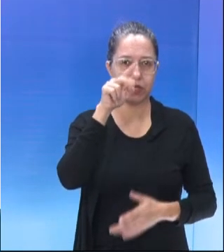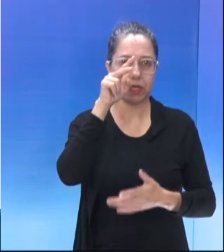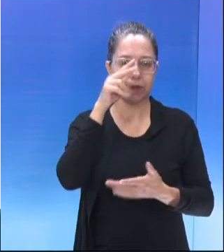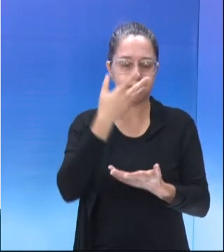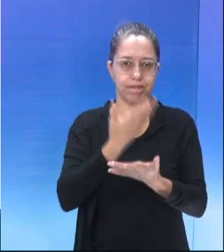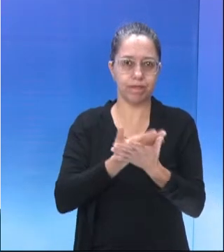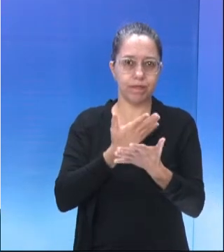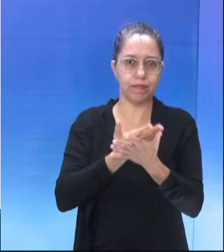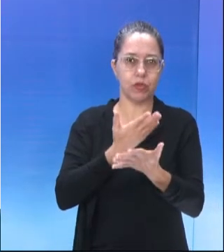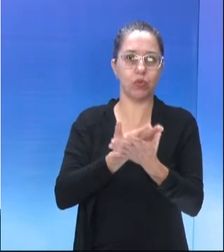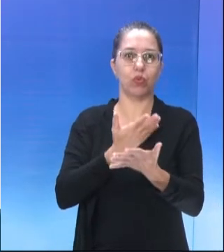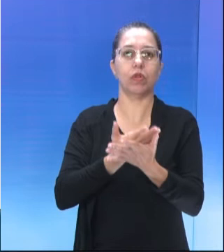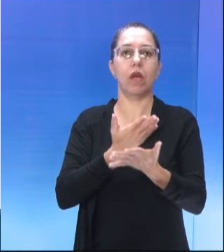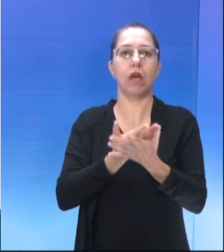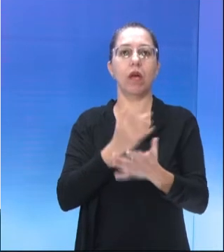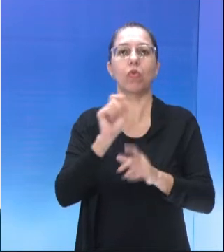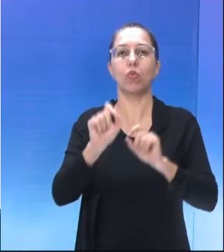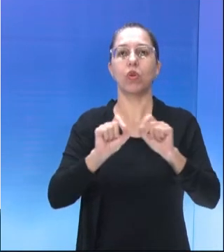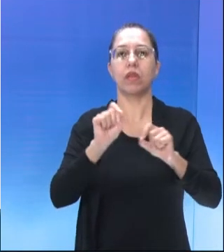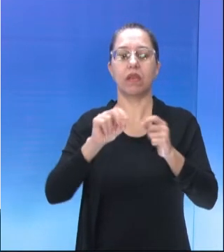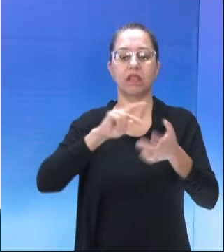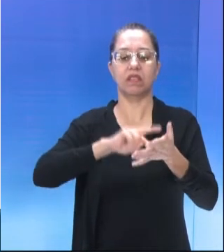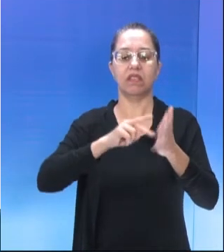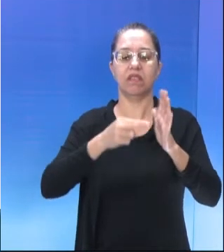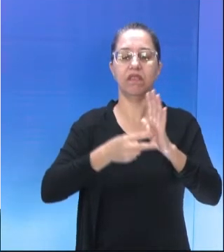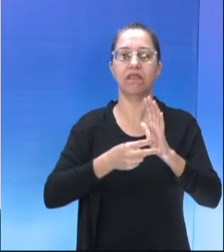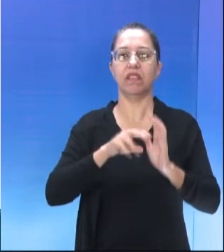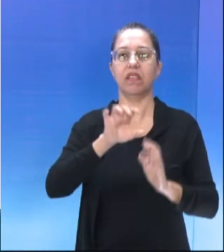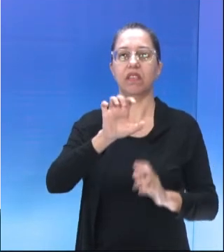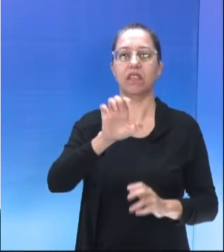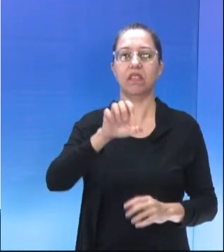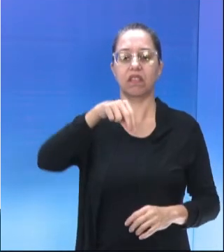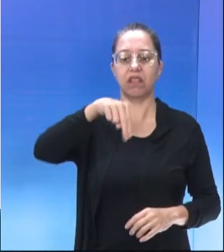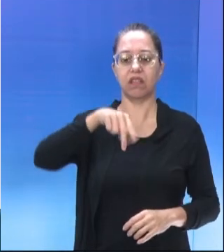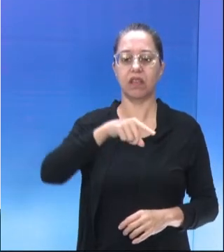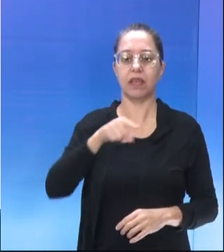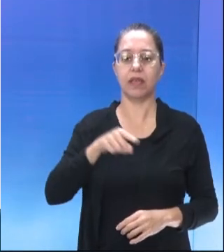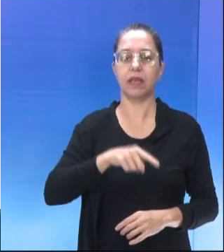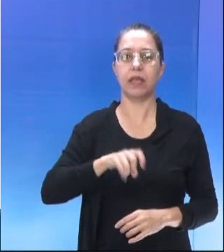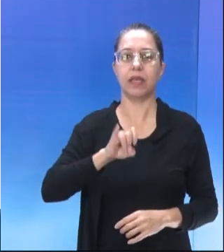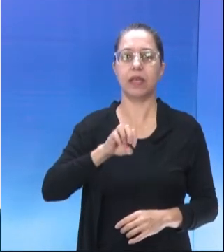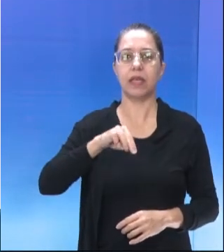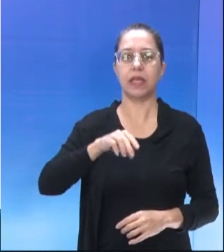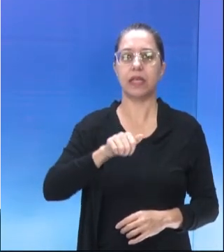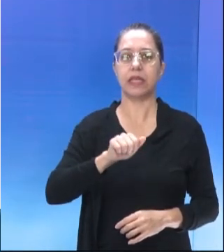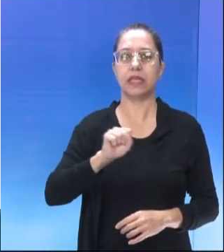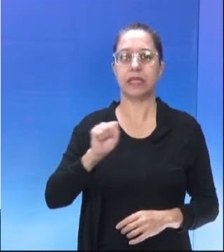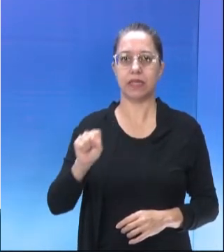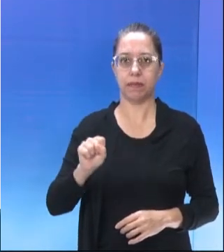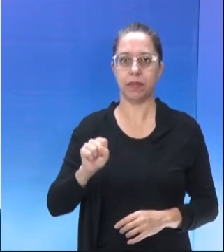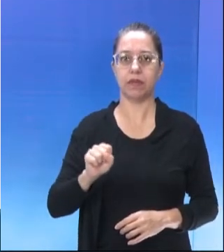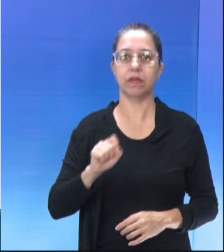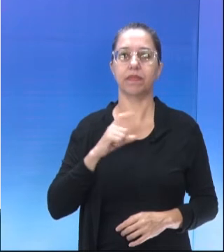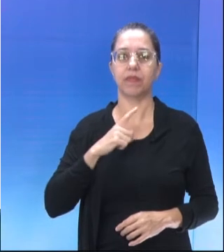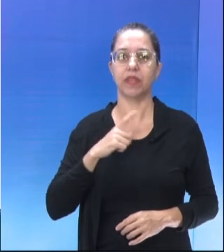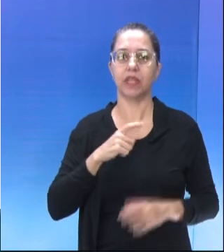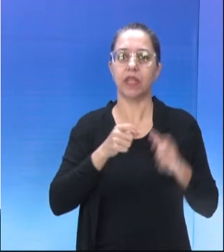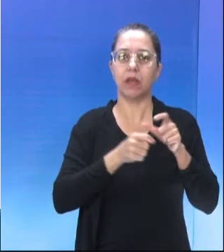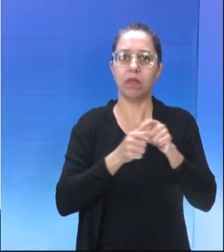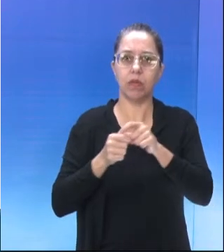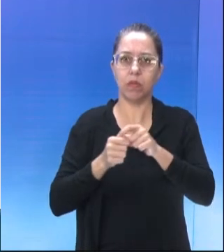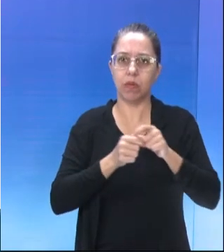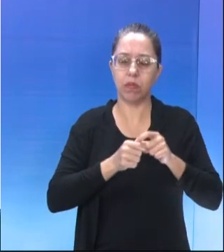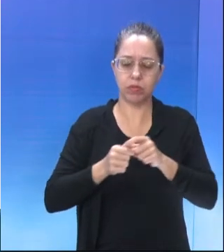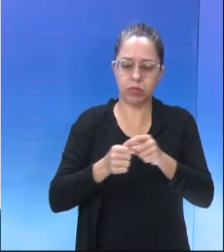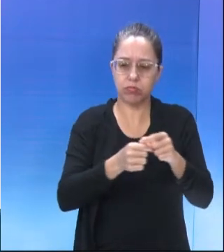você estudante, saber o que é enzima, tá? É muito importante. Enzimas são moléculas orgânicas